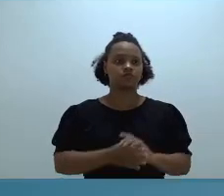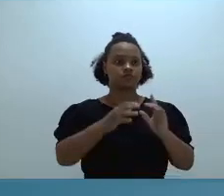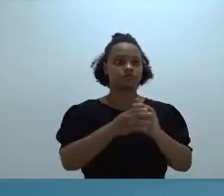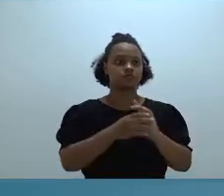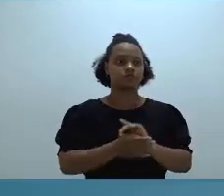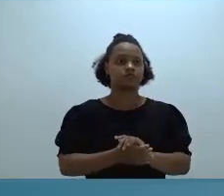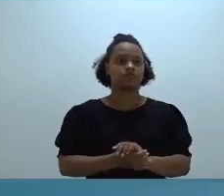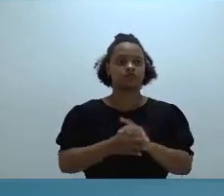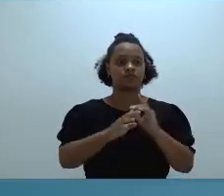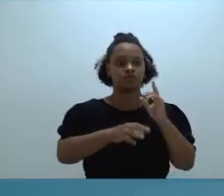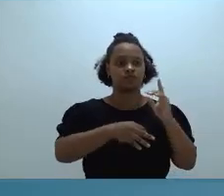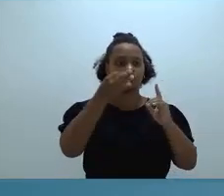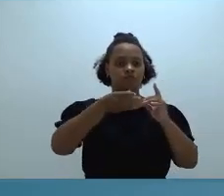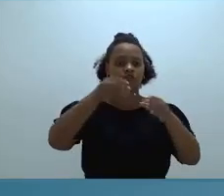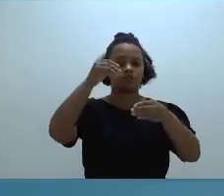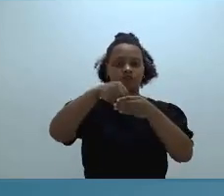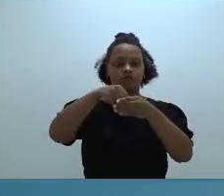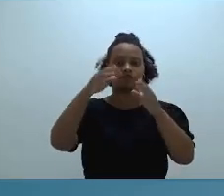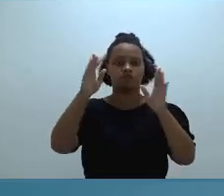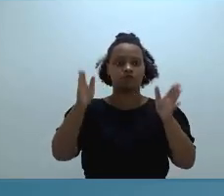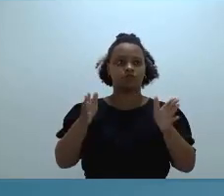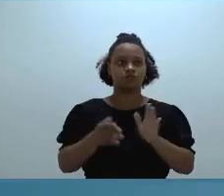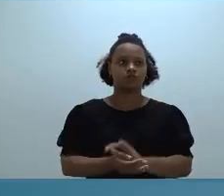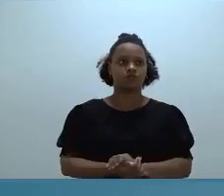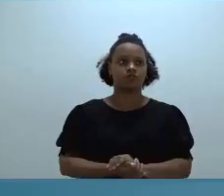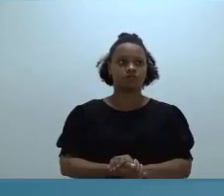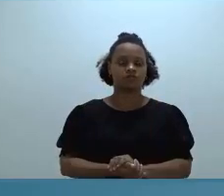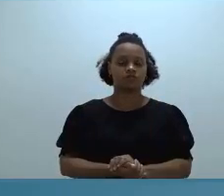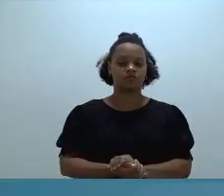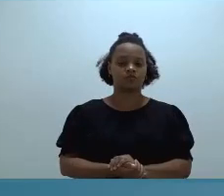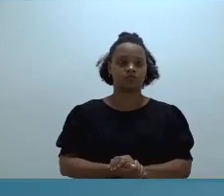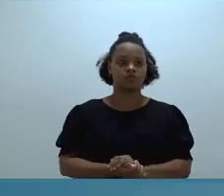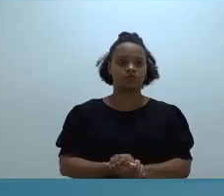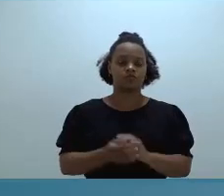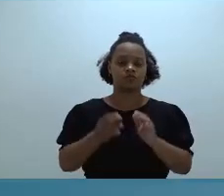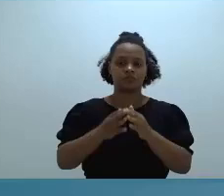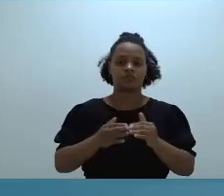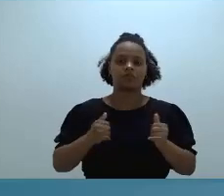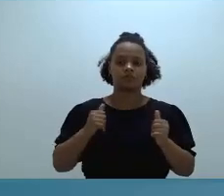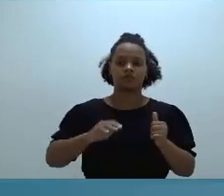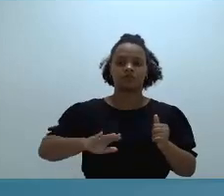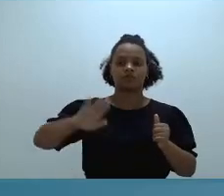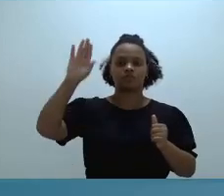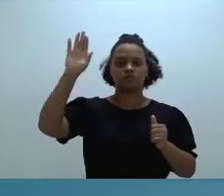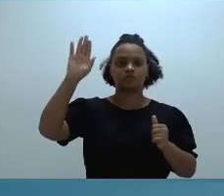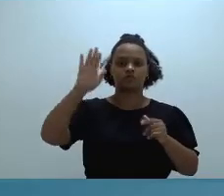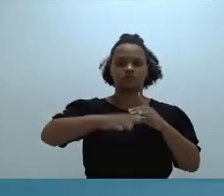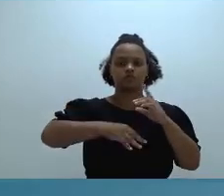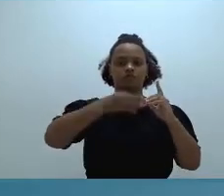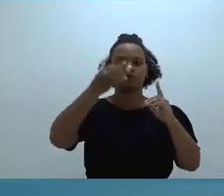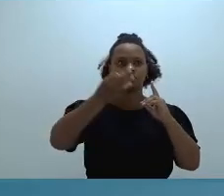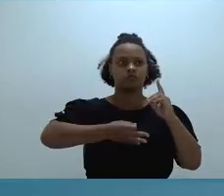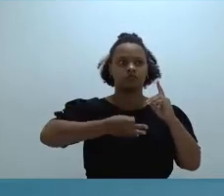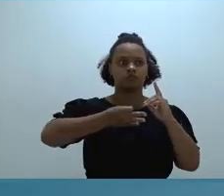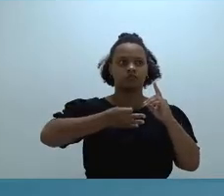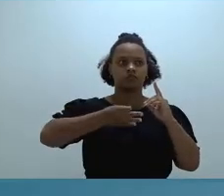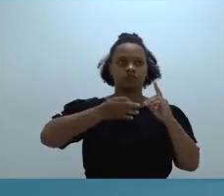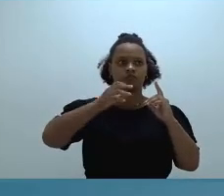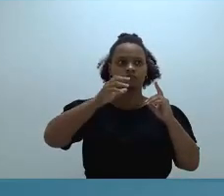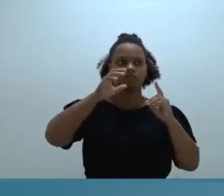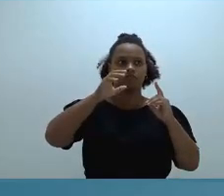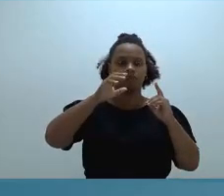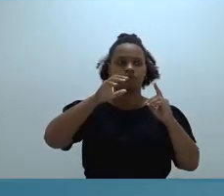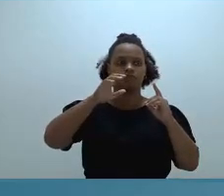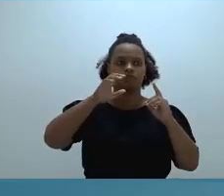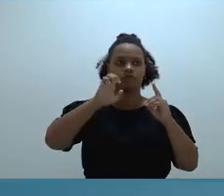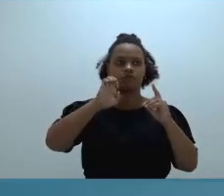desembargador Exilda, já antecipou seu voto. Mas eu não tenho a palavra, excelência. Presidente, eu tenho a palavra. Não,